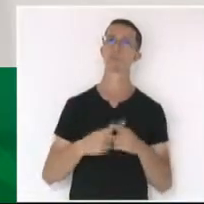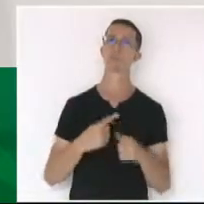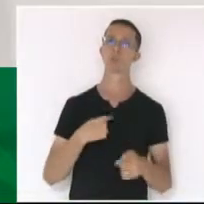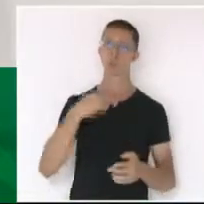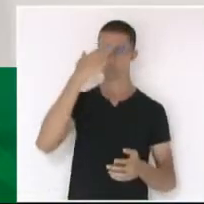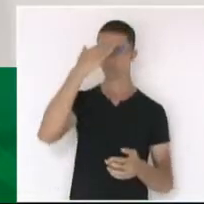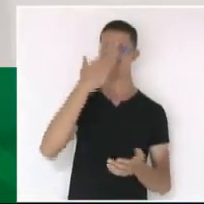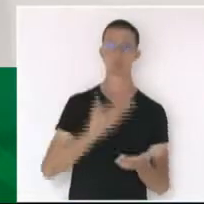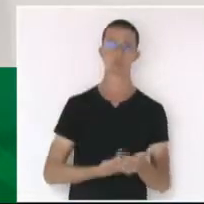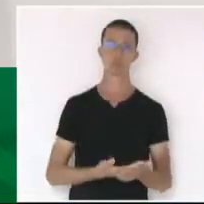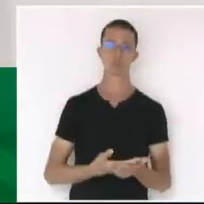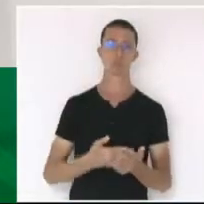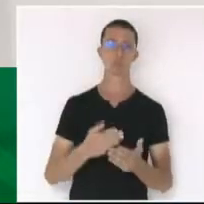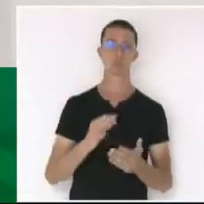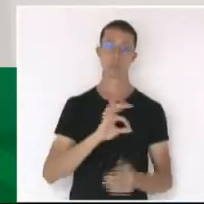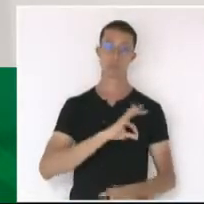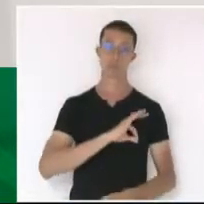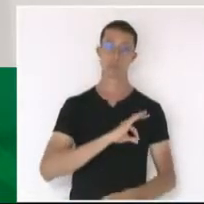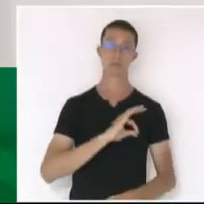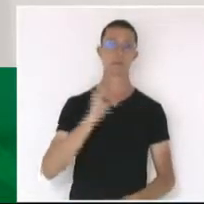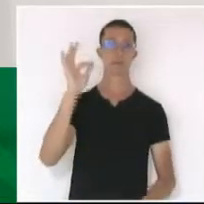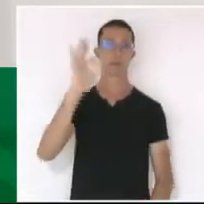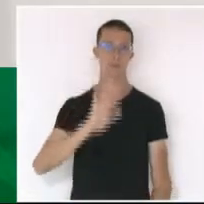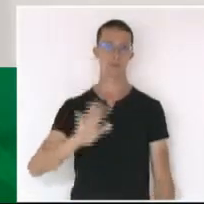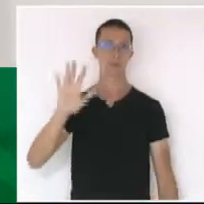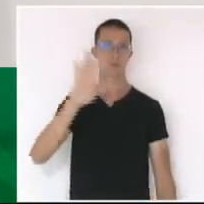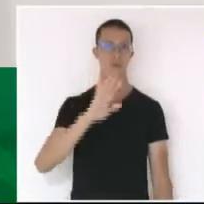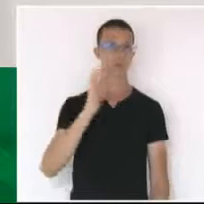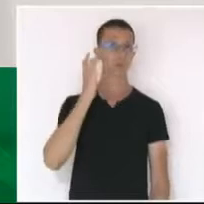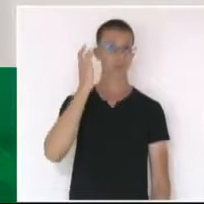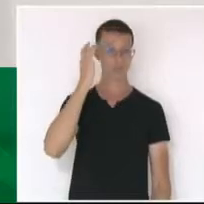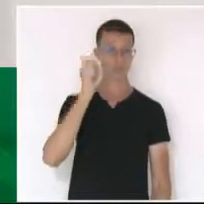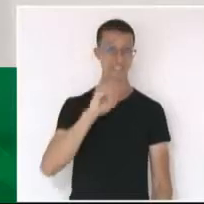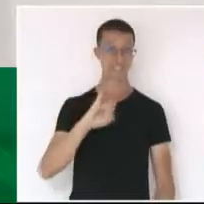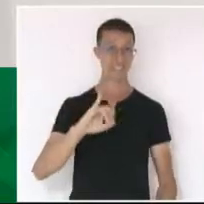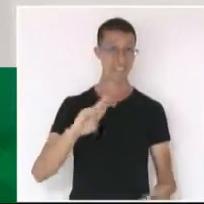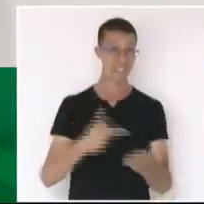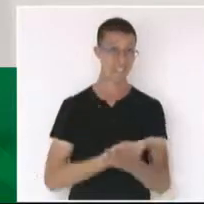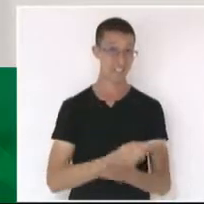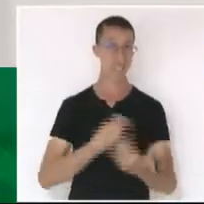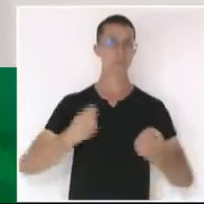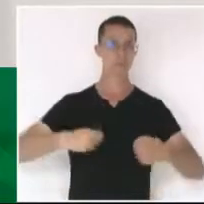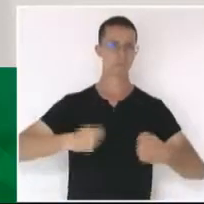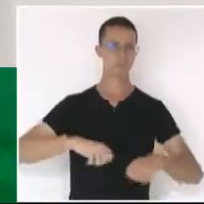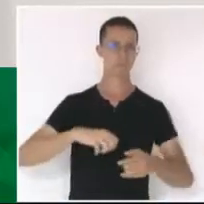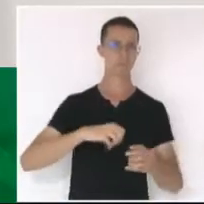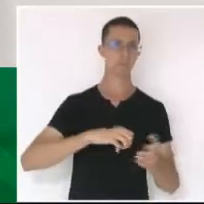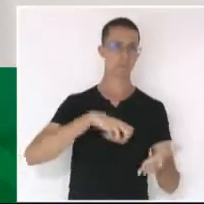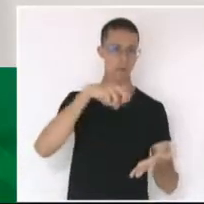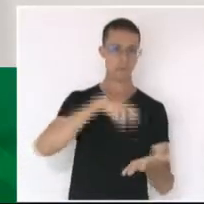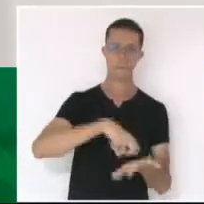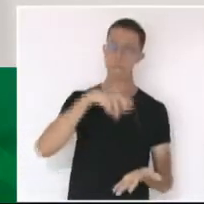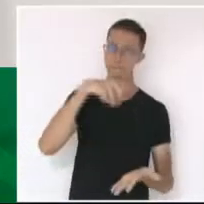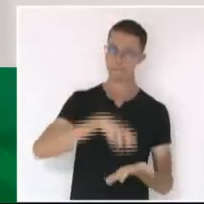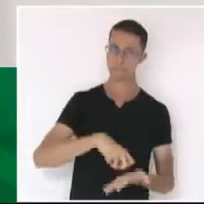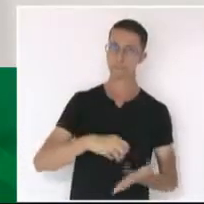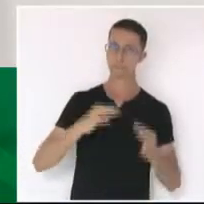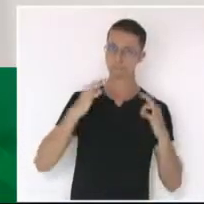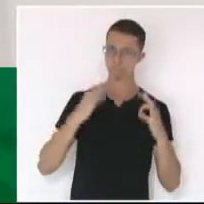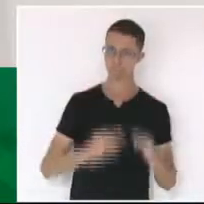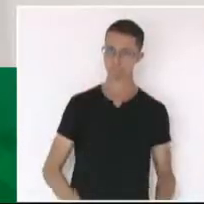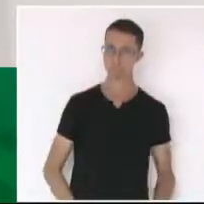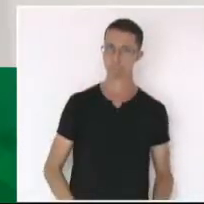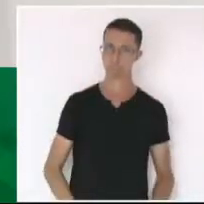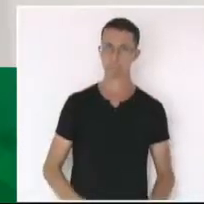e acho que que está sendo feito errado tem que ser polido e corrigido mesmo é a nossa é a missão que